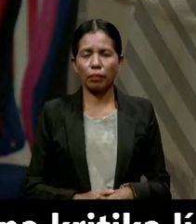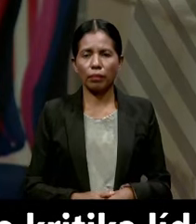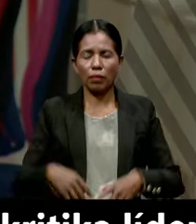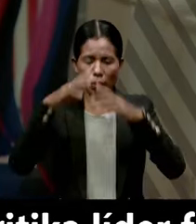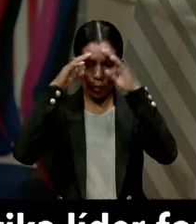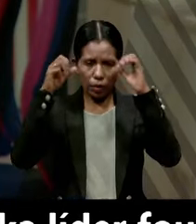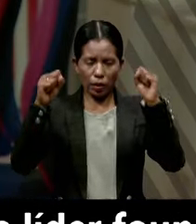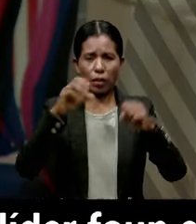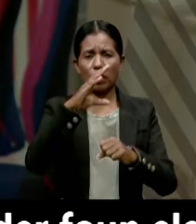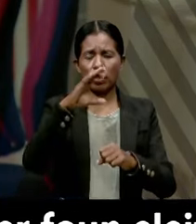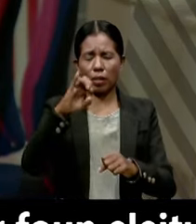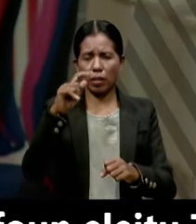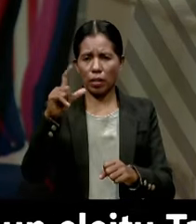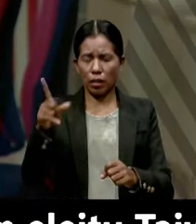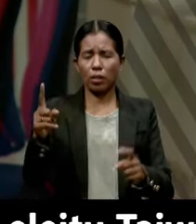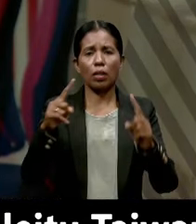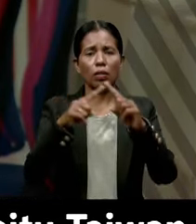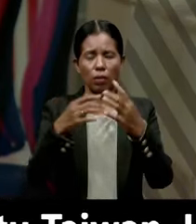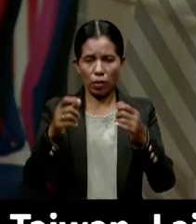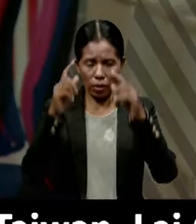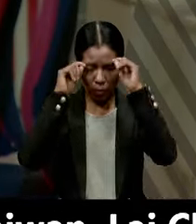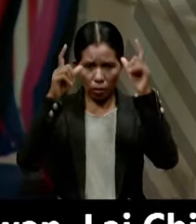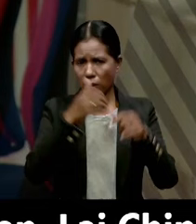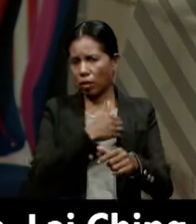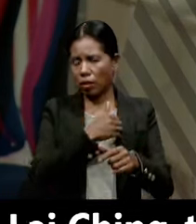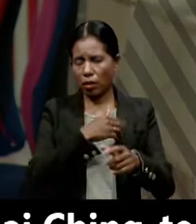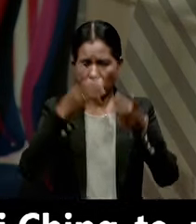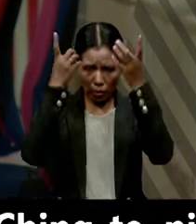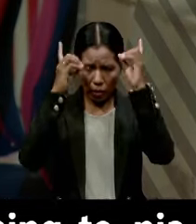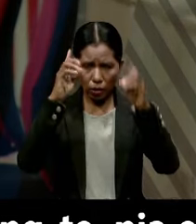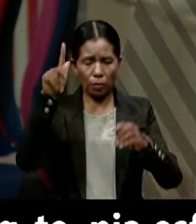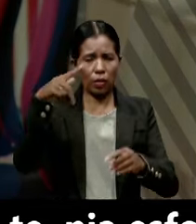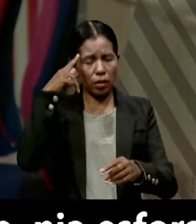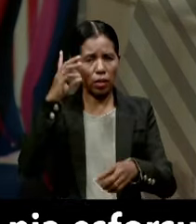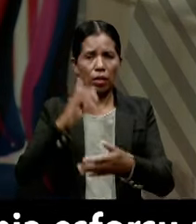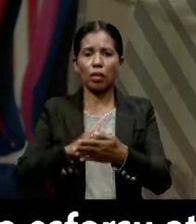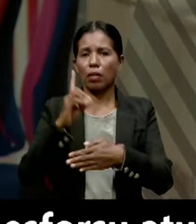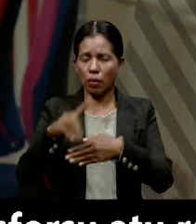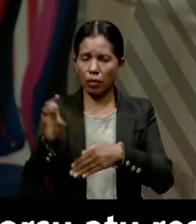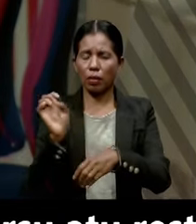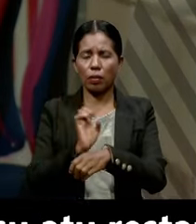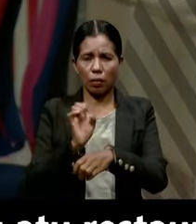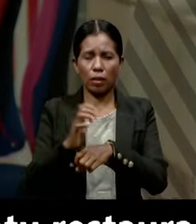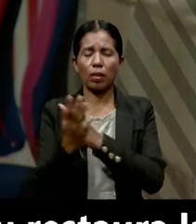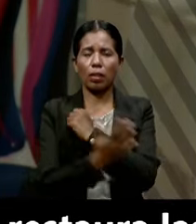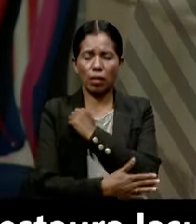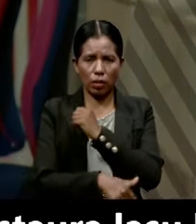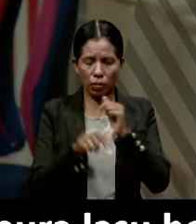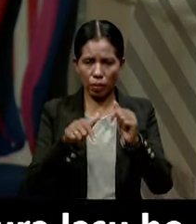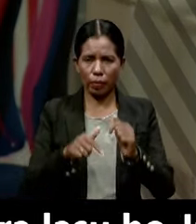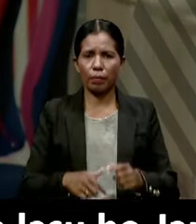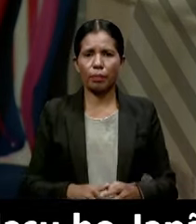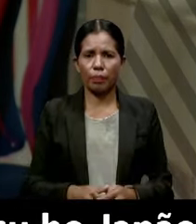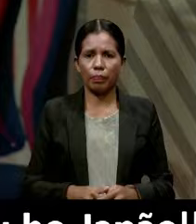Presidente CCT e Observatórios né, Timor-Leste se devem definir as políticas de desenvolvimento da economia e arreglar.